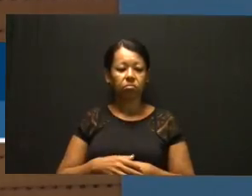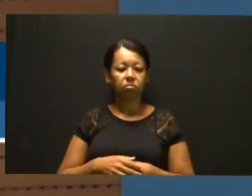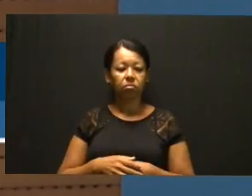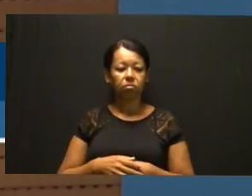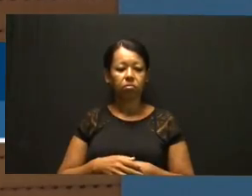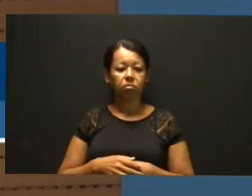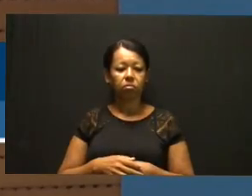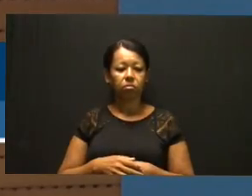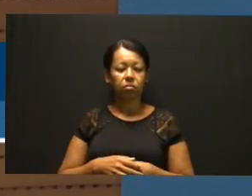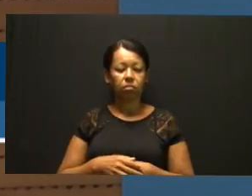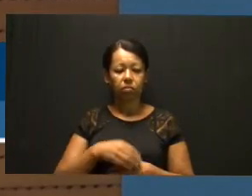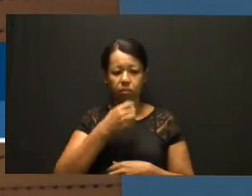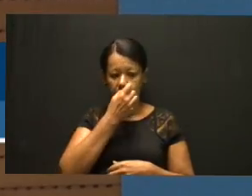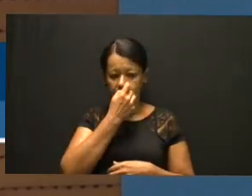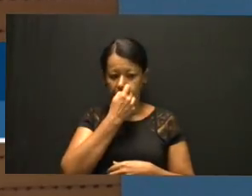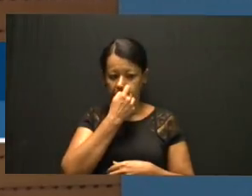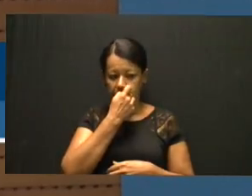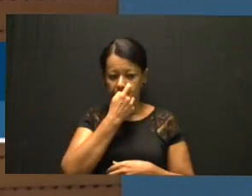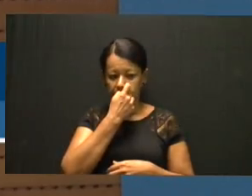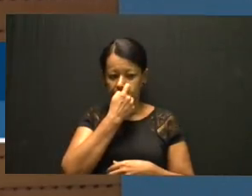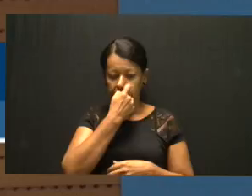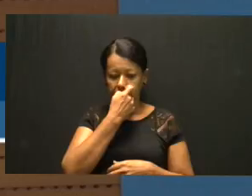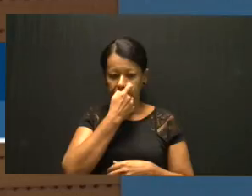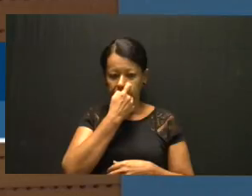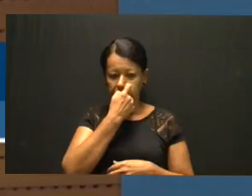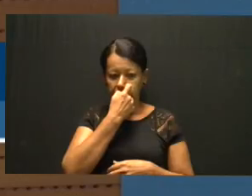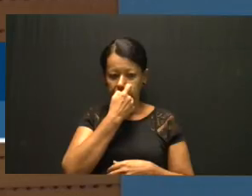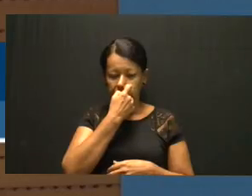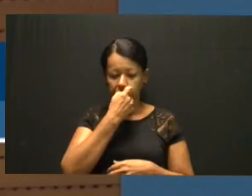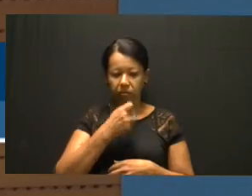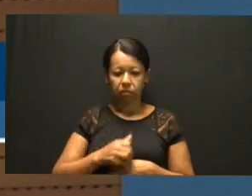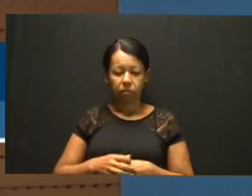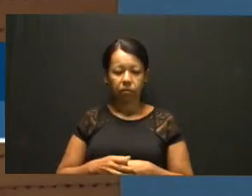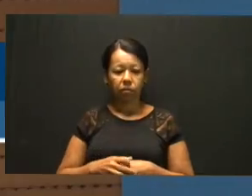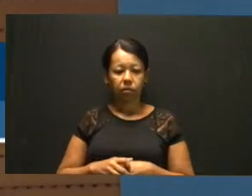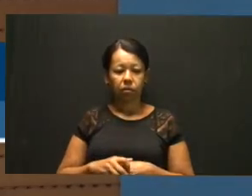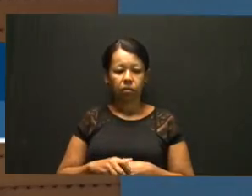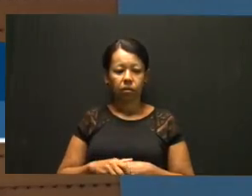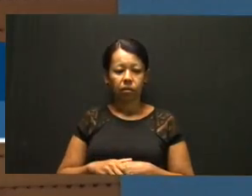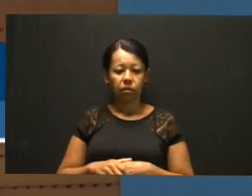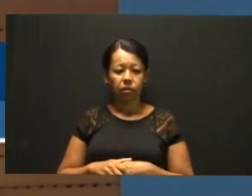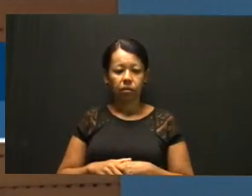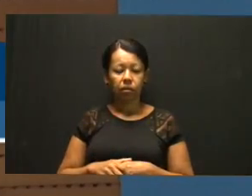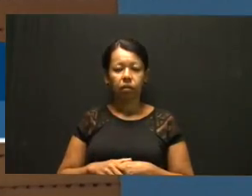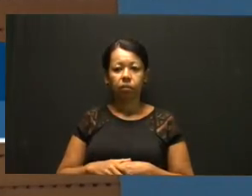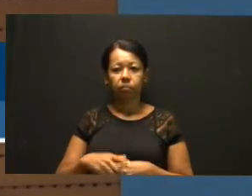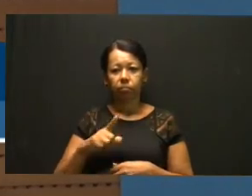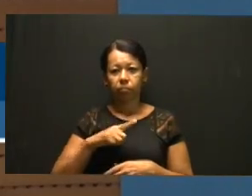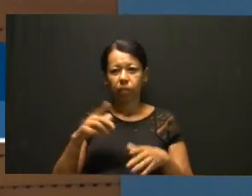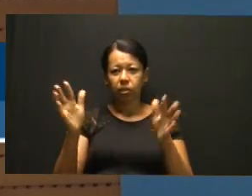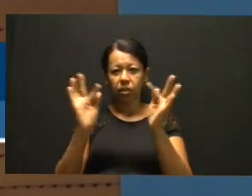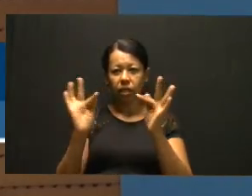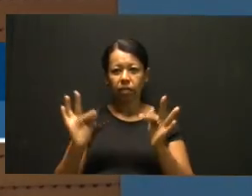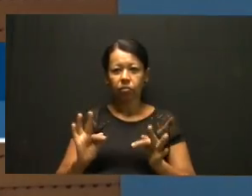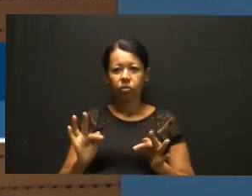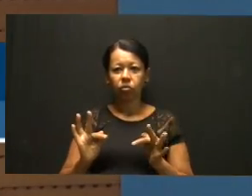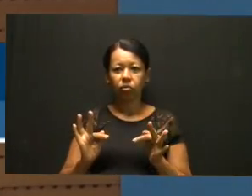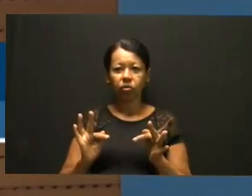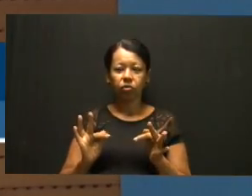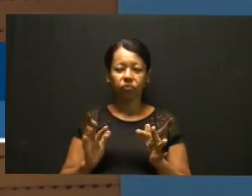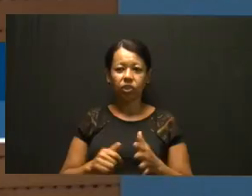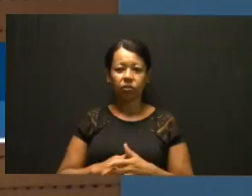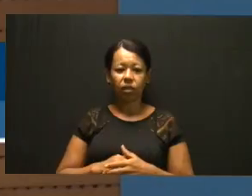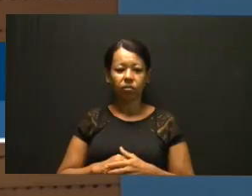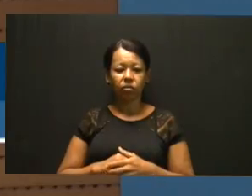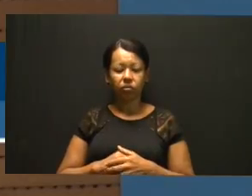vereadores, apresento esse projeto para que nós possamos ter a felicidade de contar que nossas agências